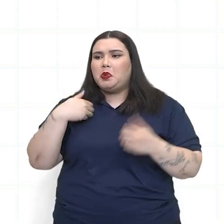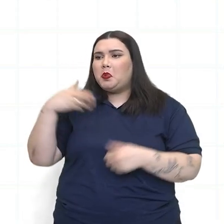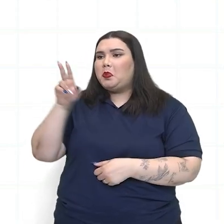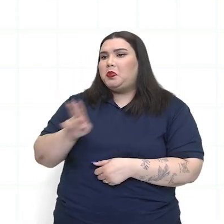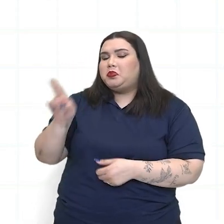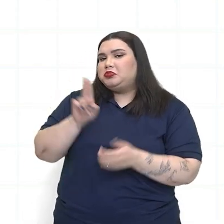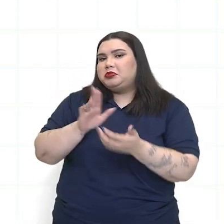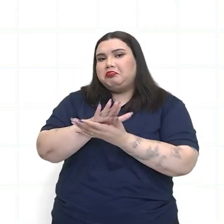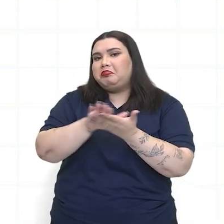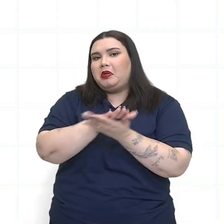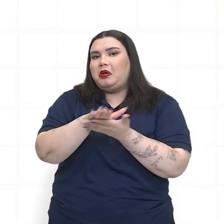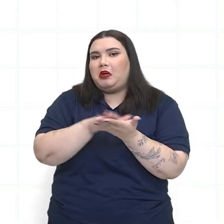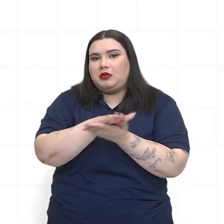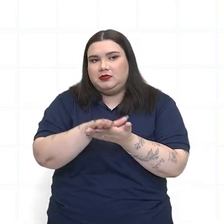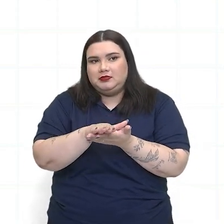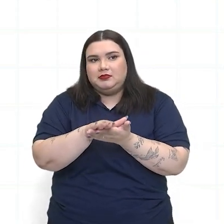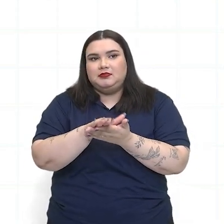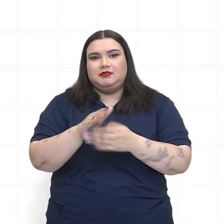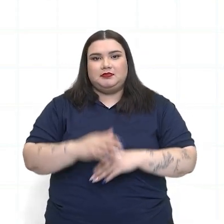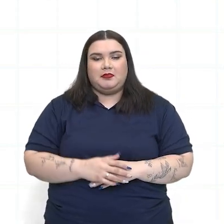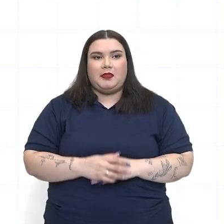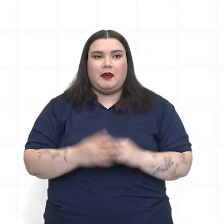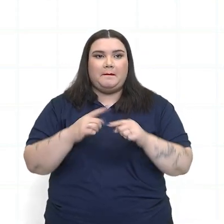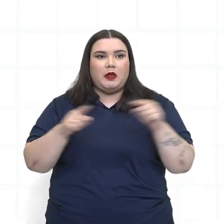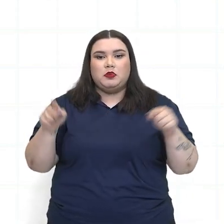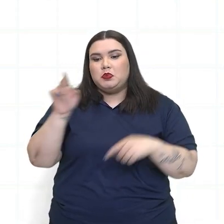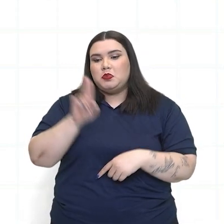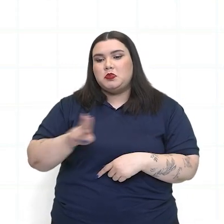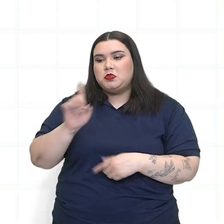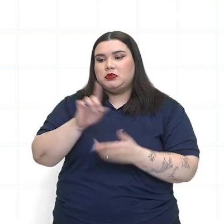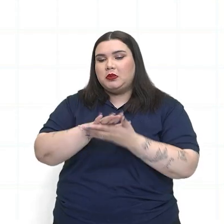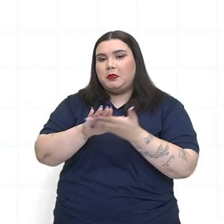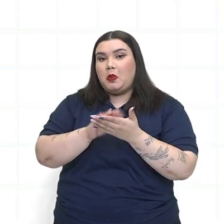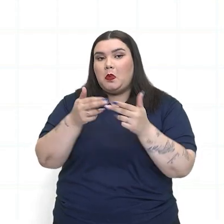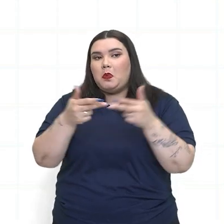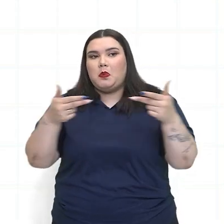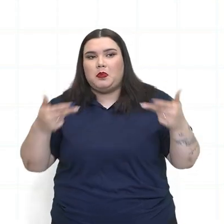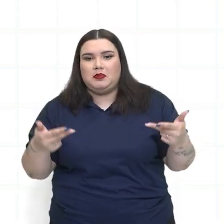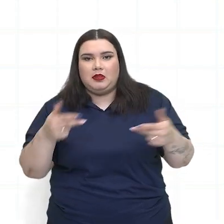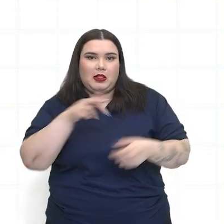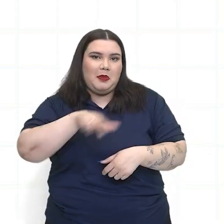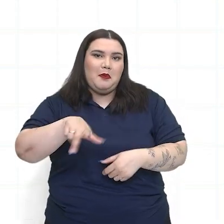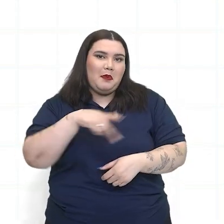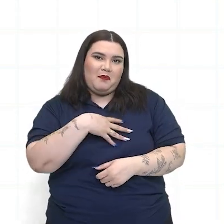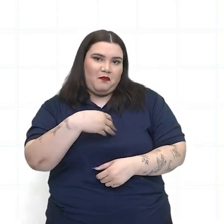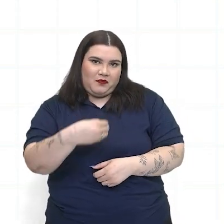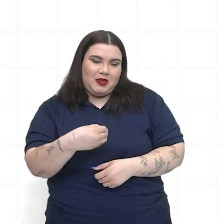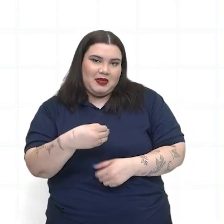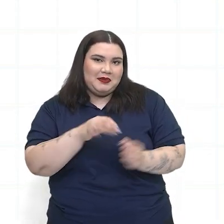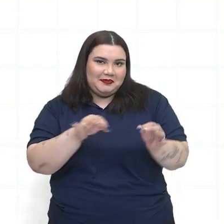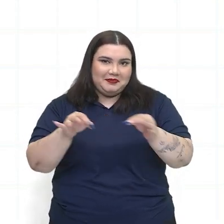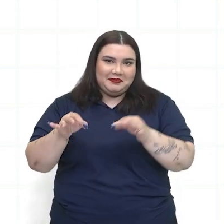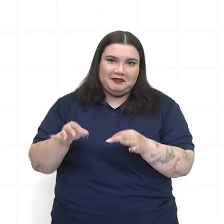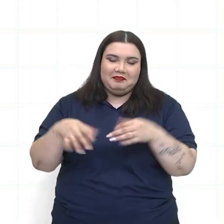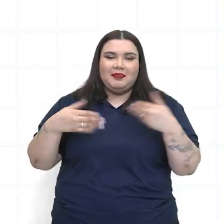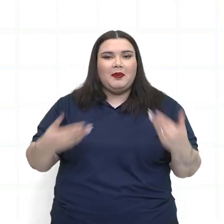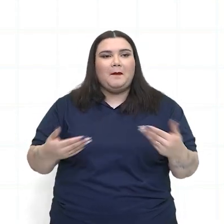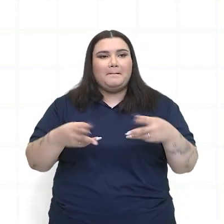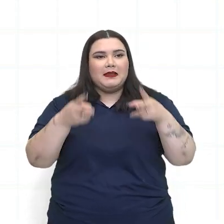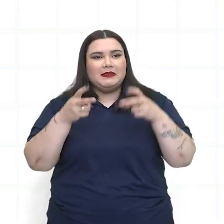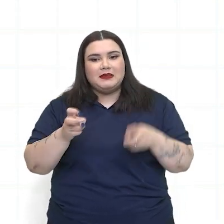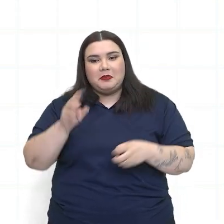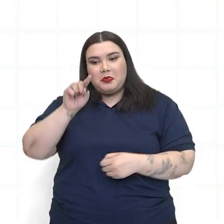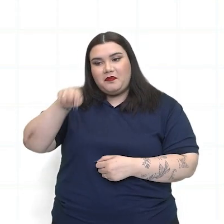coisa aí? Porque você não usa mais, mas você não usa mais alguma coisa, não é o seu filho. Então perceba que a